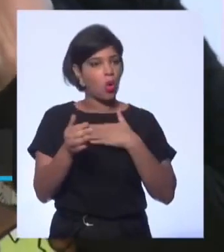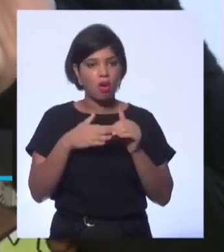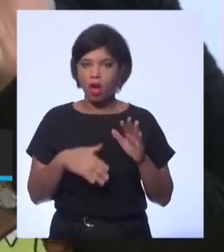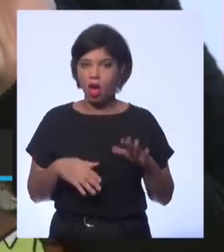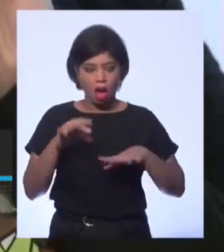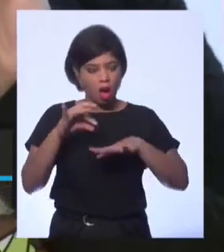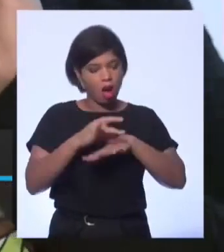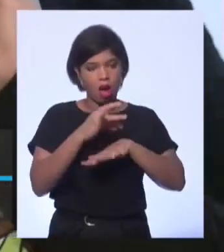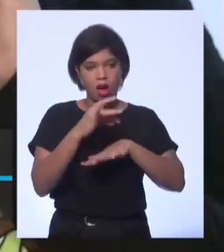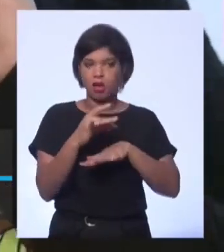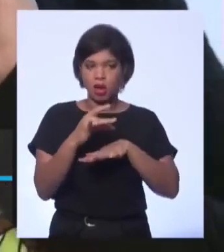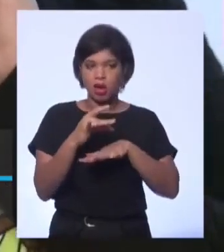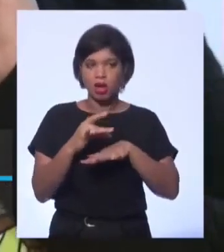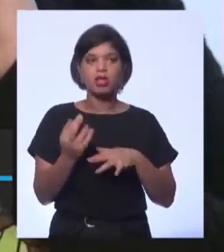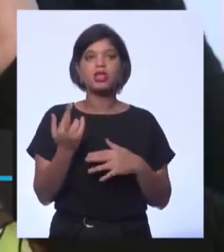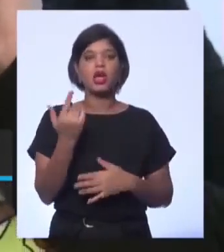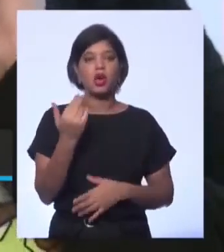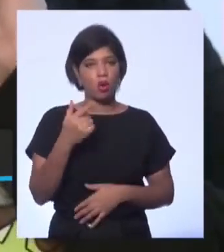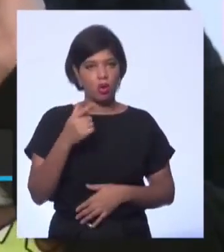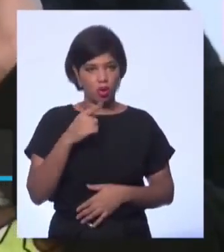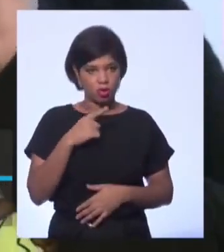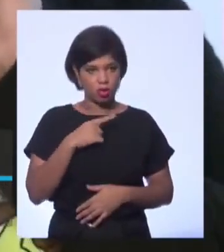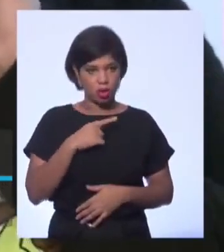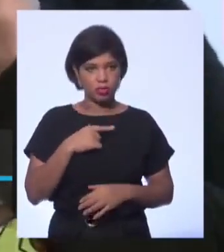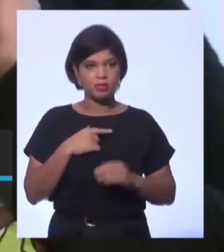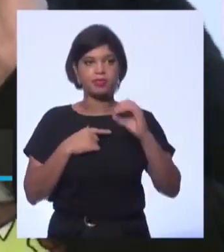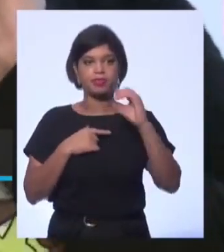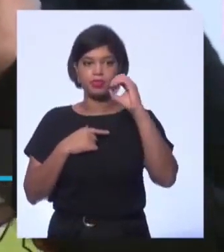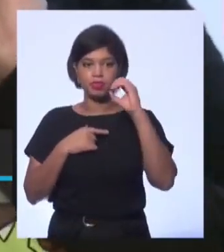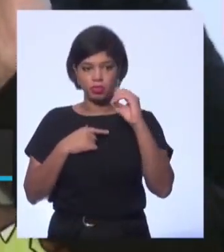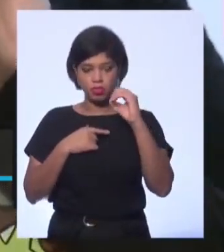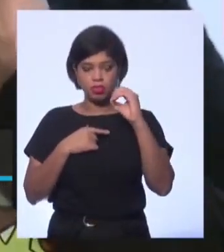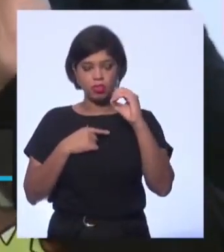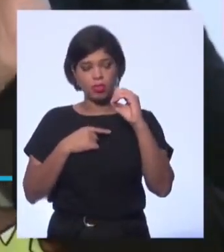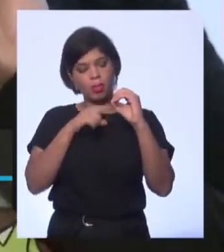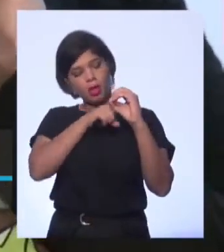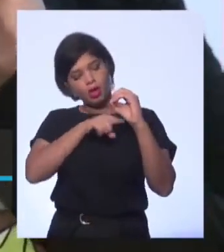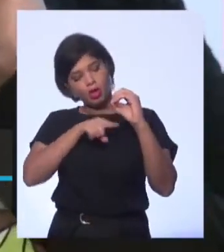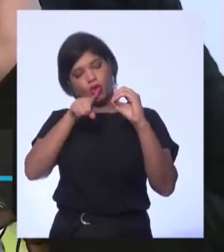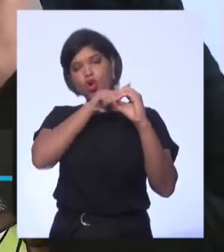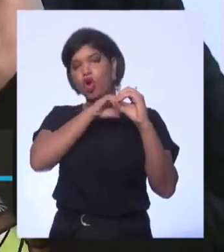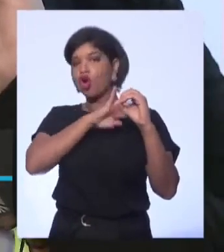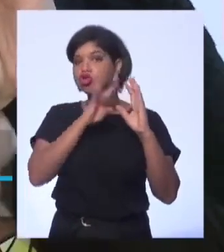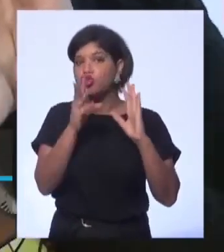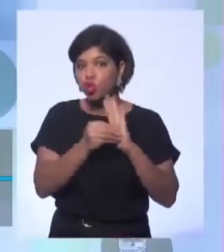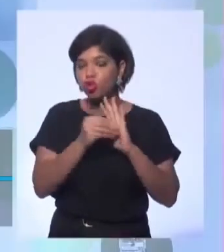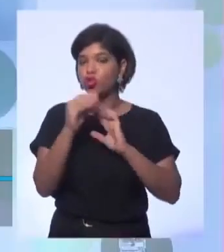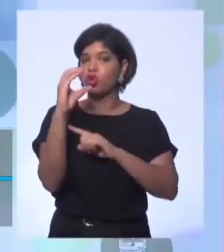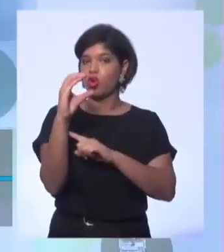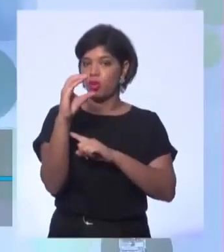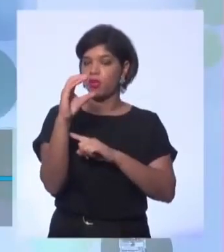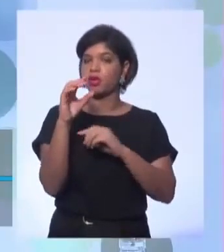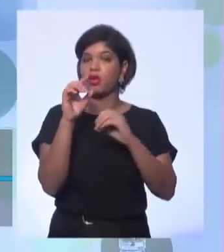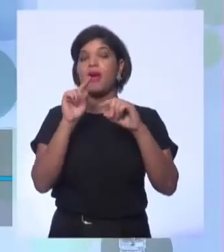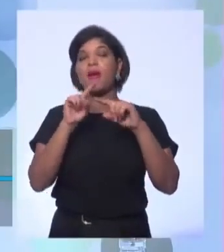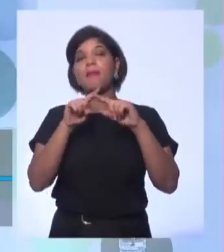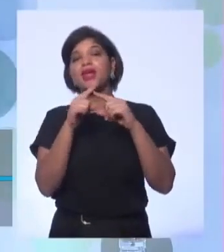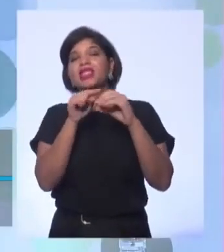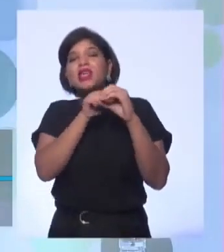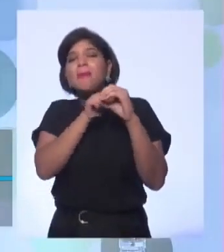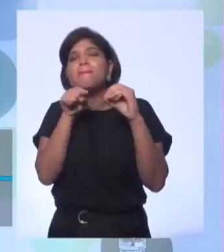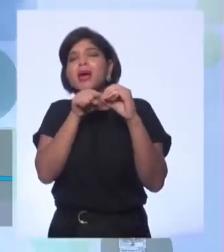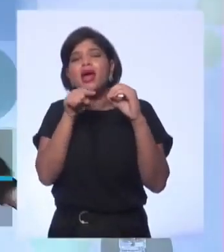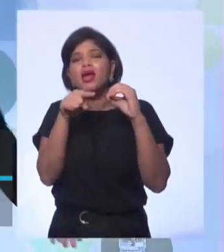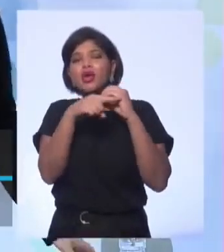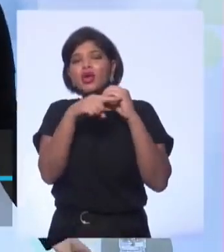gente vai ter essa coisa redondinha, né, que é a circunferência, e vai ter o seu diâmetro, a medida lá no meio, tá bom? Então, vamos voltar agora para a atividade. Deixa eu pôr minha